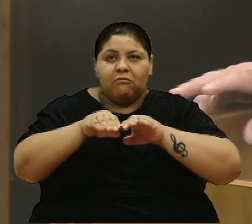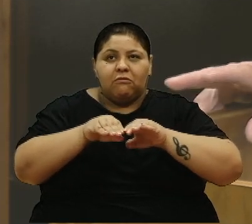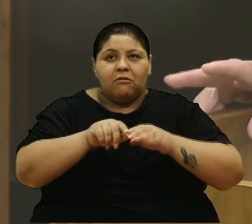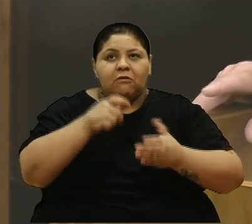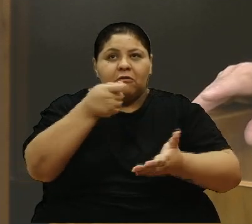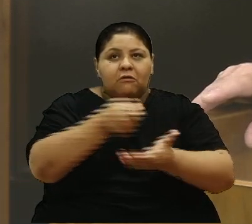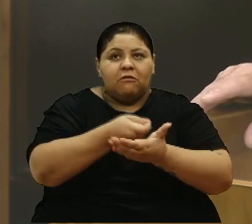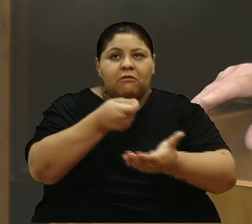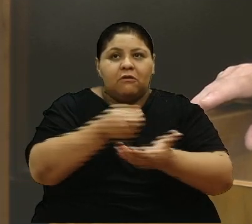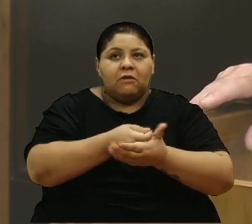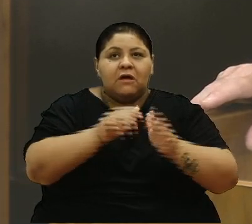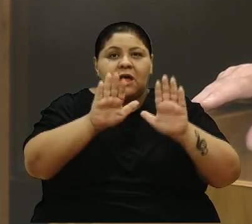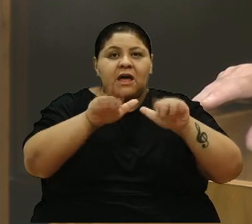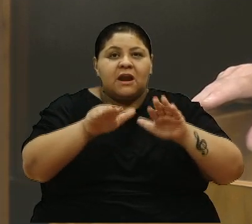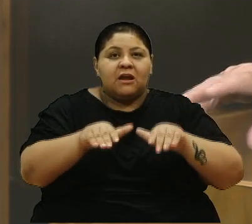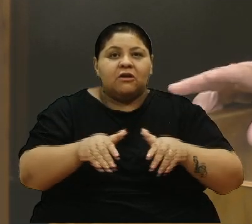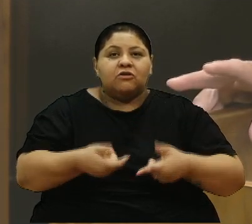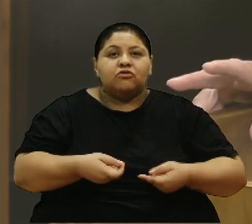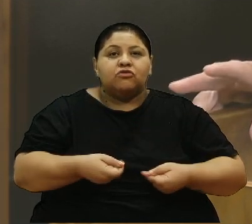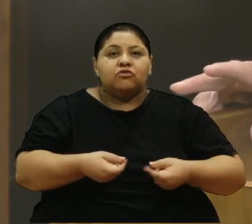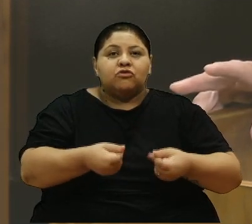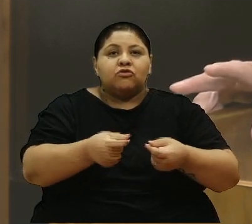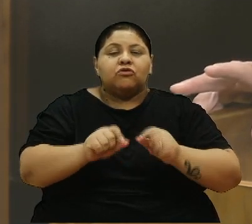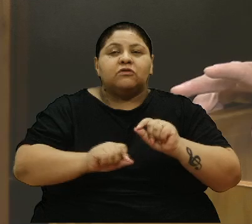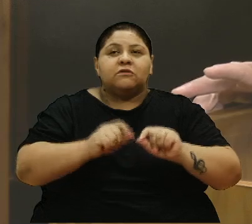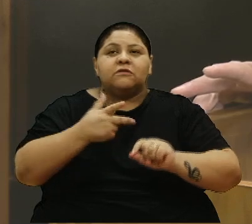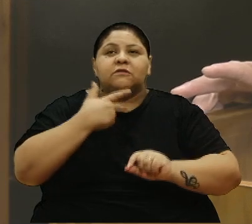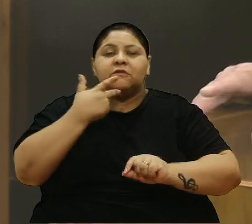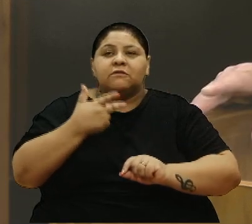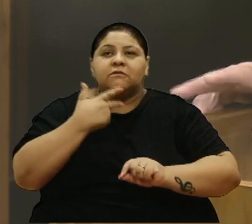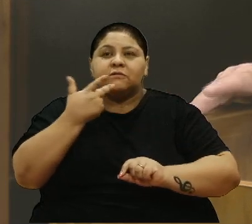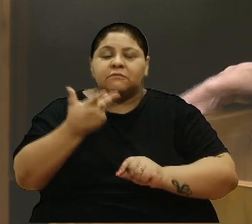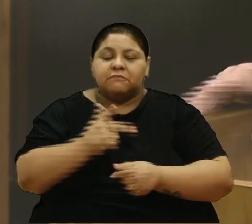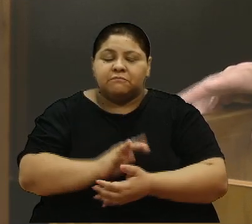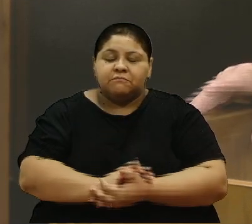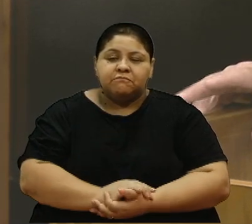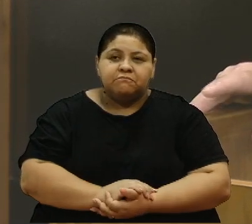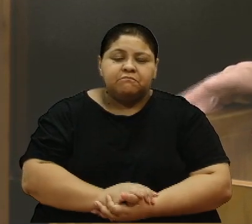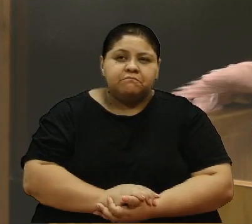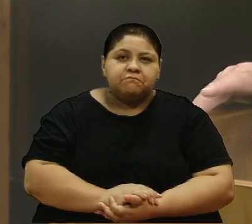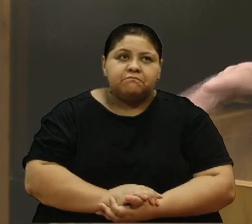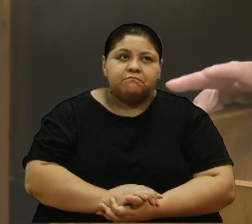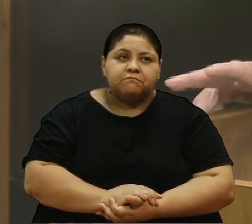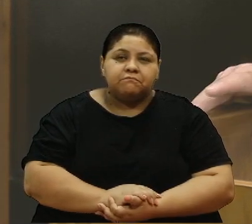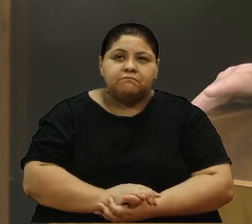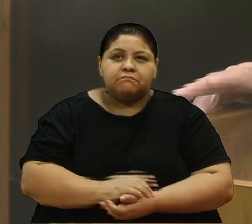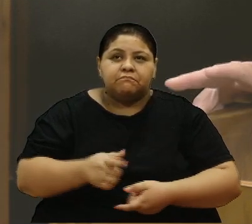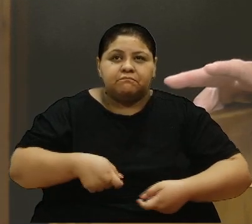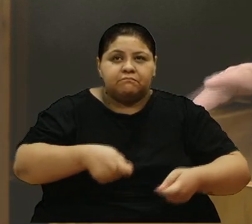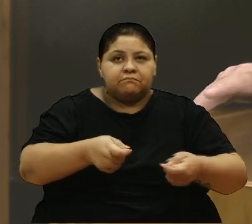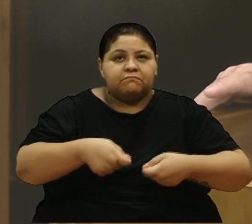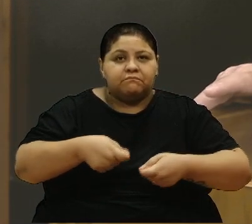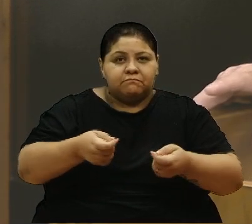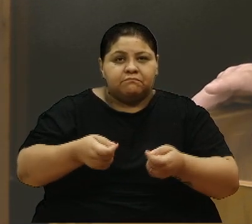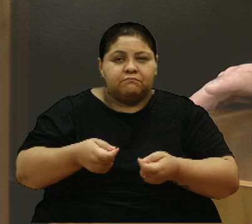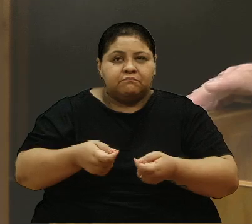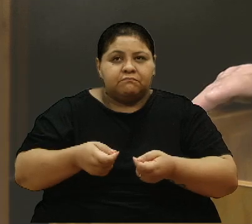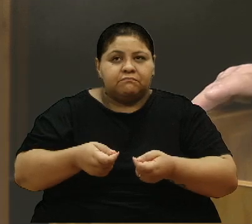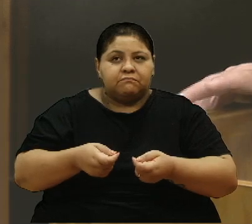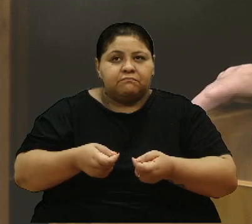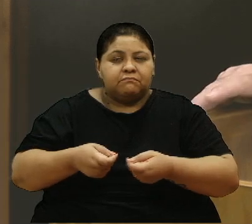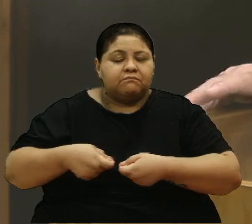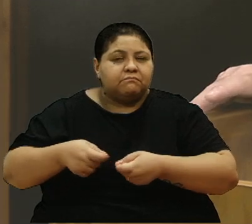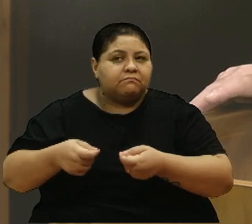a reduzir despesa. Como eu sempre falo, que as receitas são finitas e as